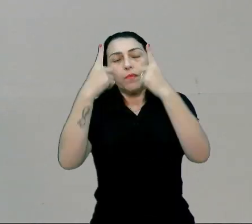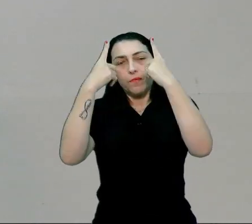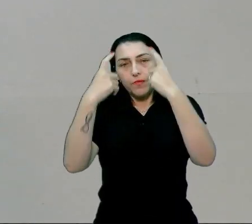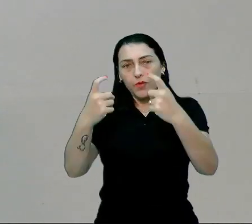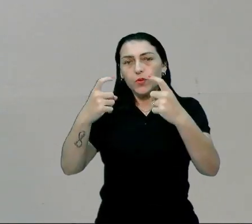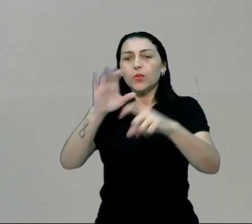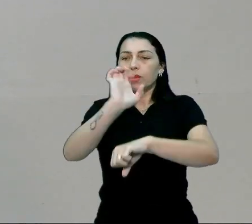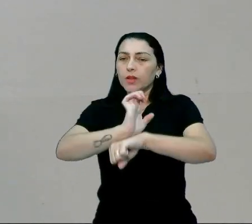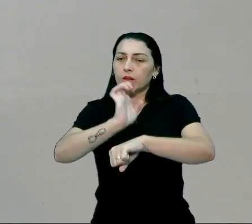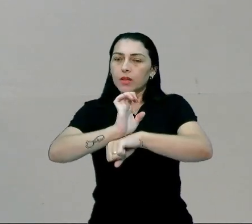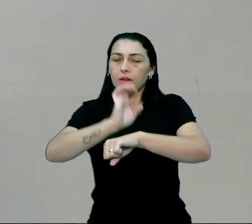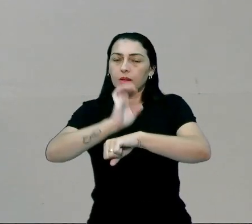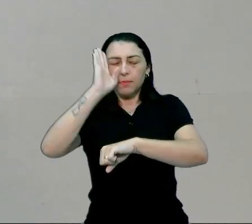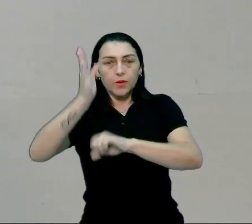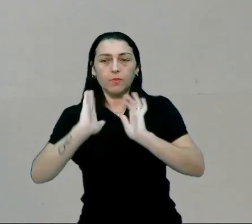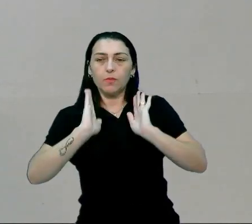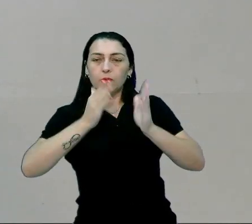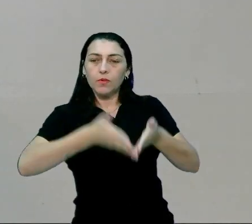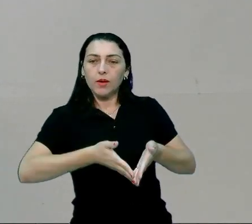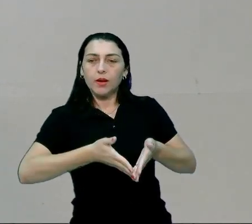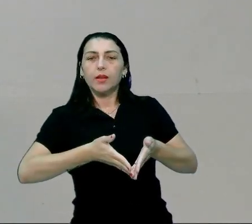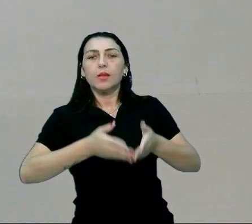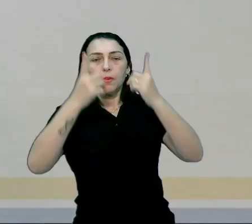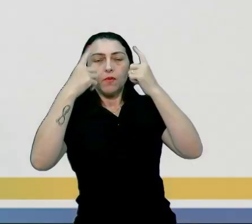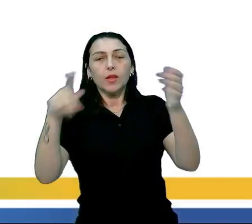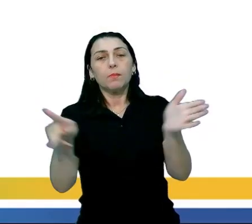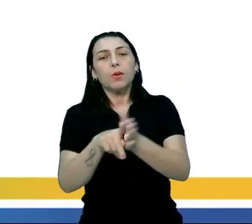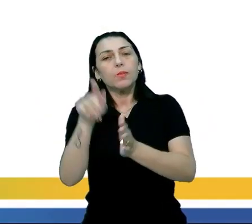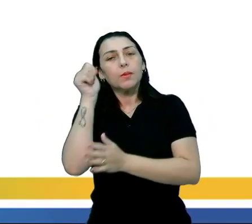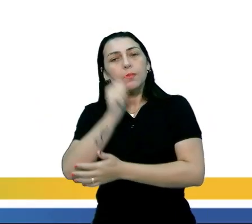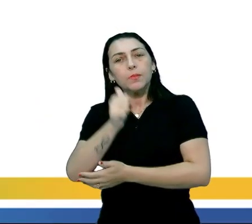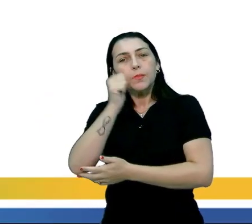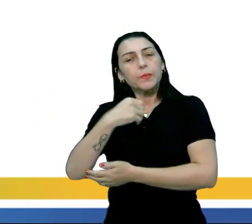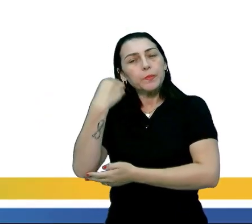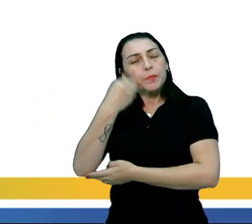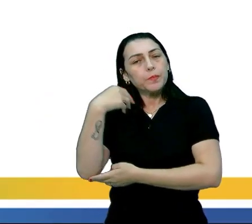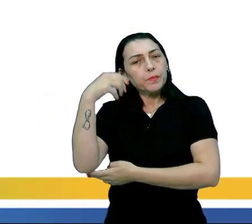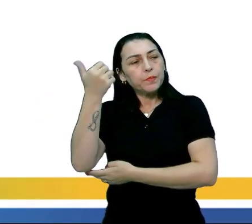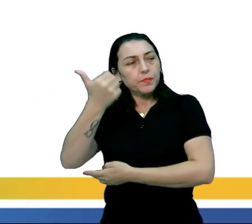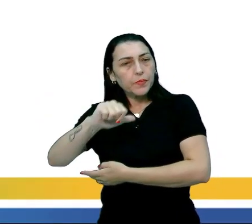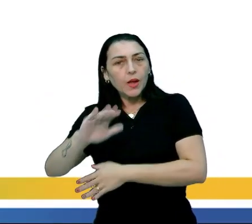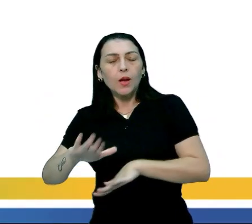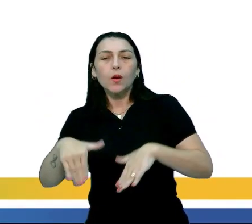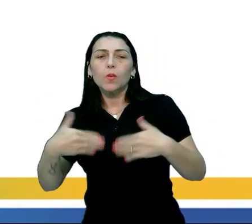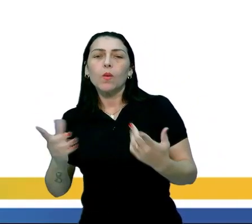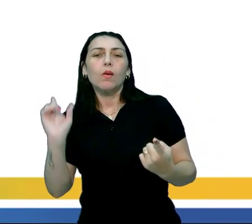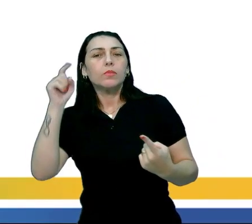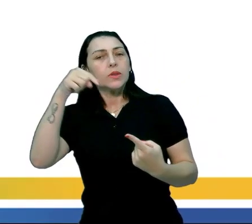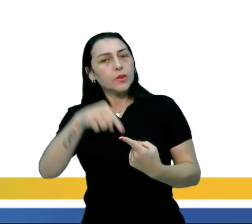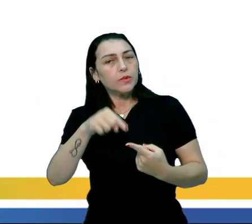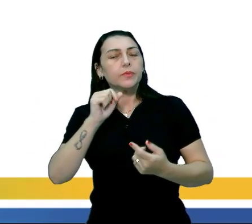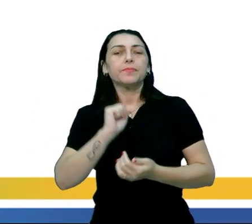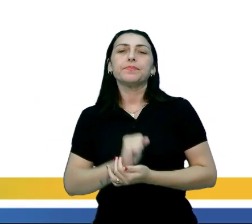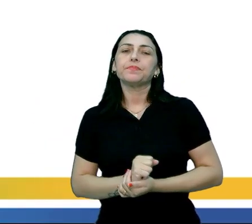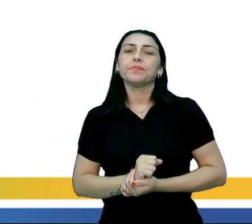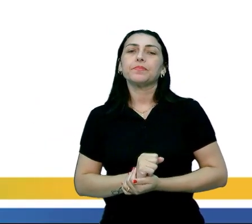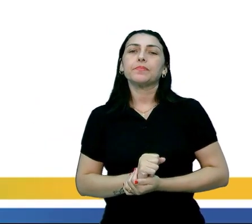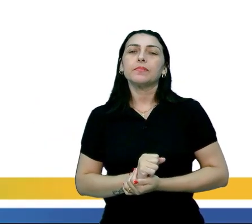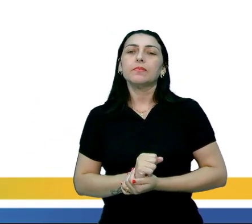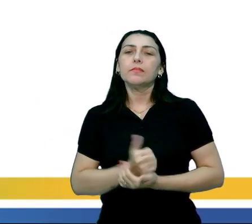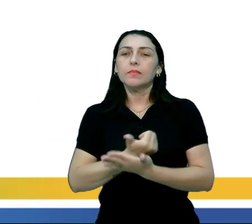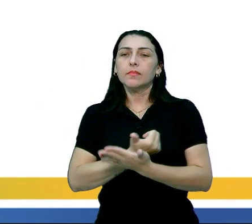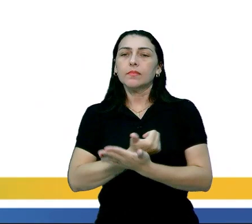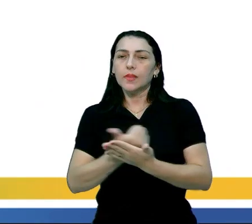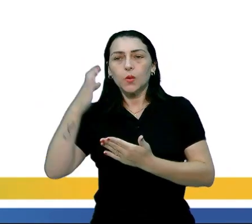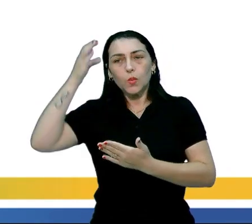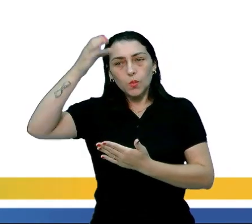nos estados e principalmente focado para a violência contra a mulher. Então a gente vai tentar analisar qual é o objetivo, né? Promover a ação